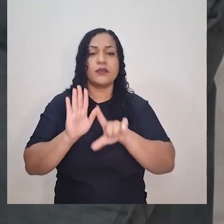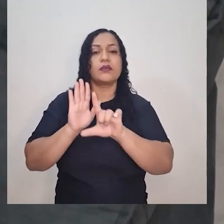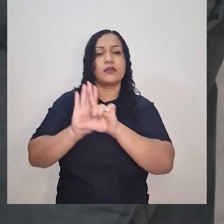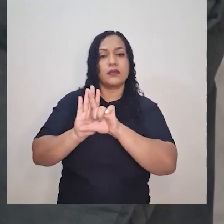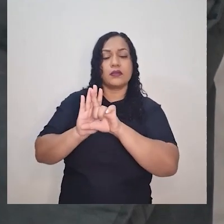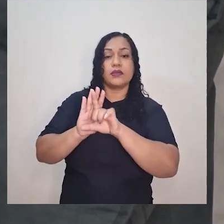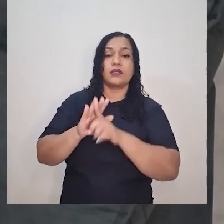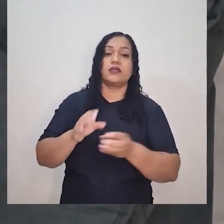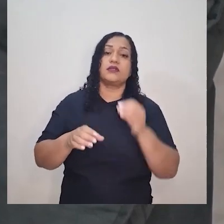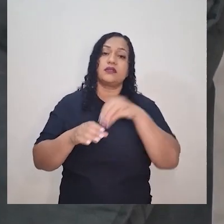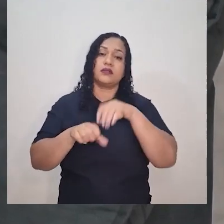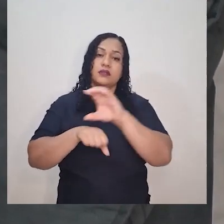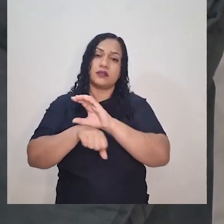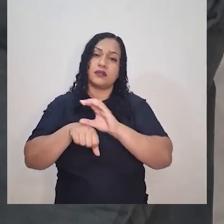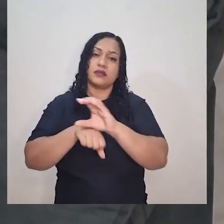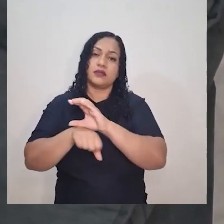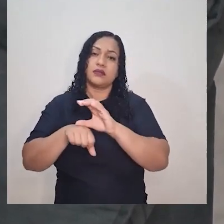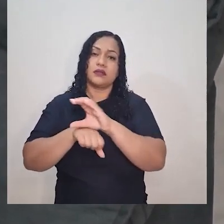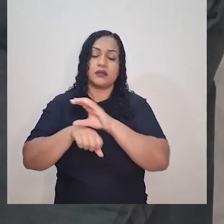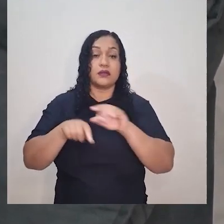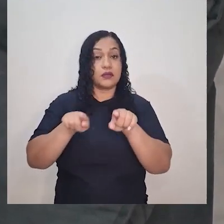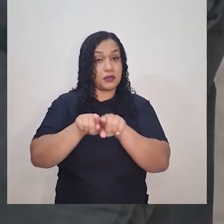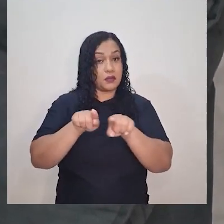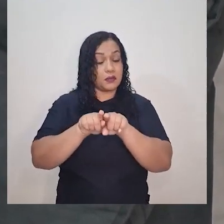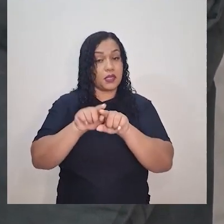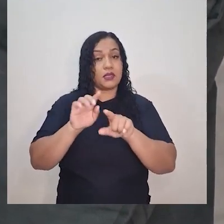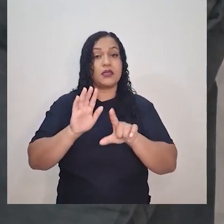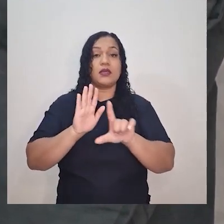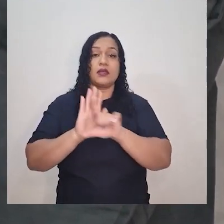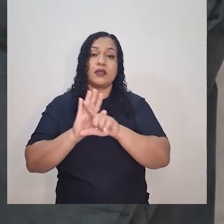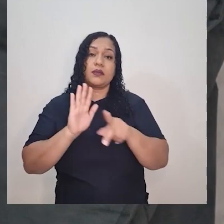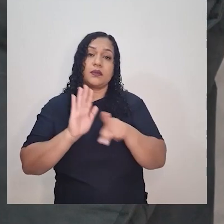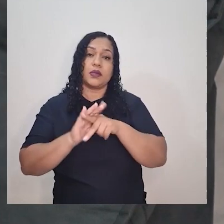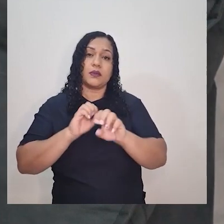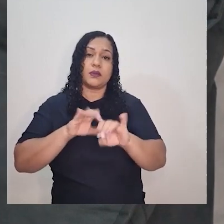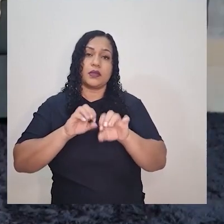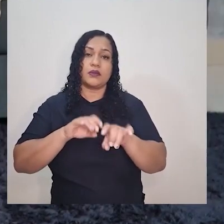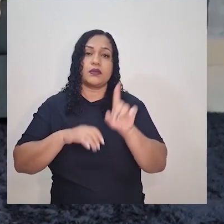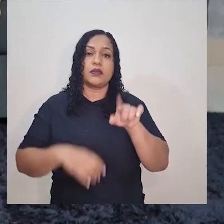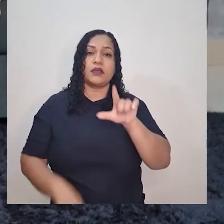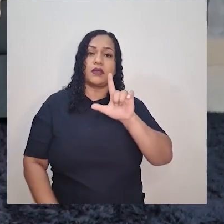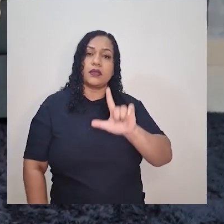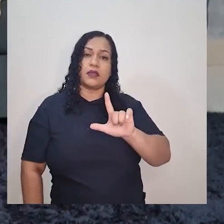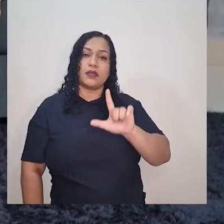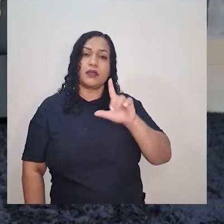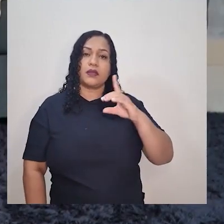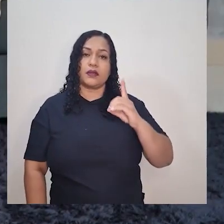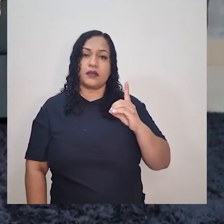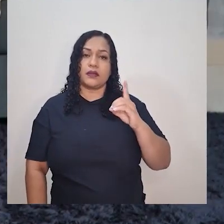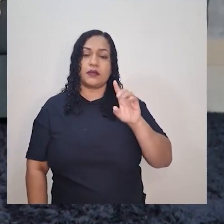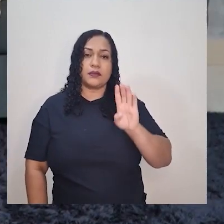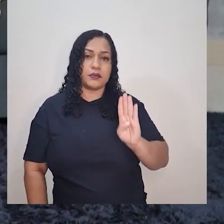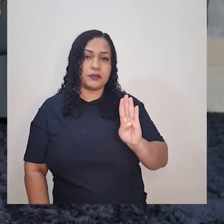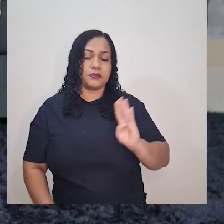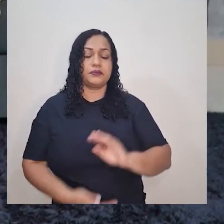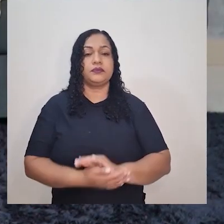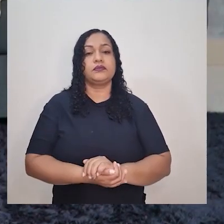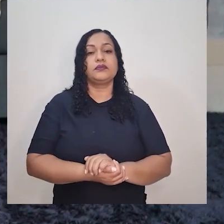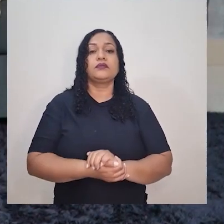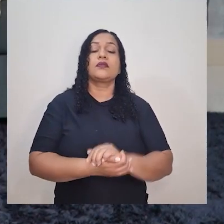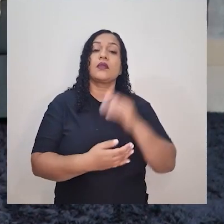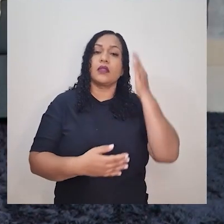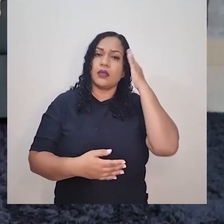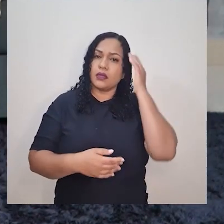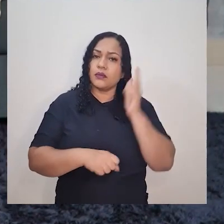Constituição, quanto também na nossa Lei de Diretrizes e Bases da Educação, que é a LDB. Então, nós sabemos aí que a gestão democrática ela é